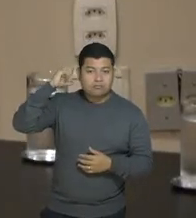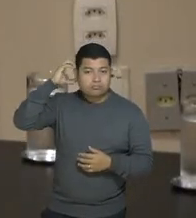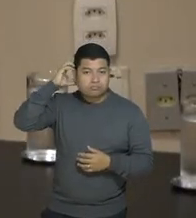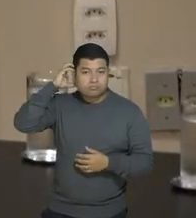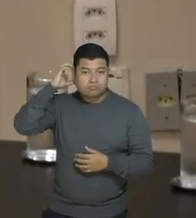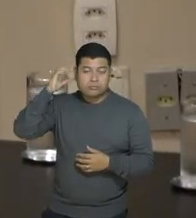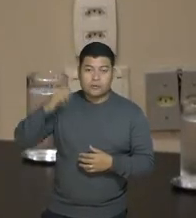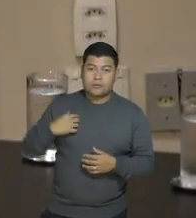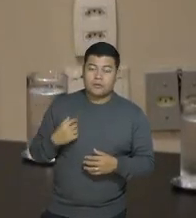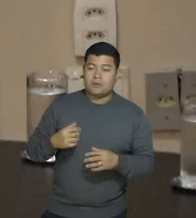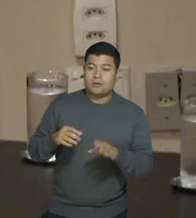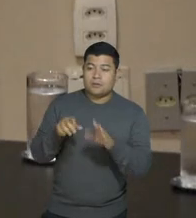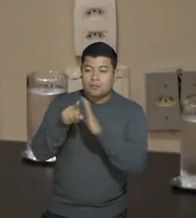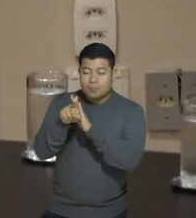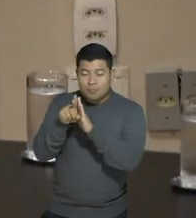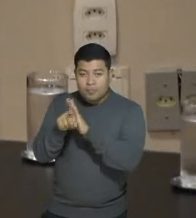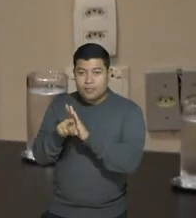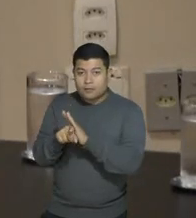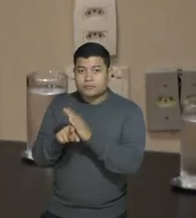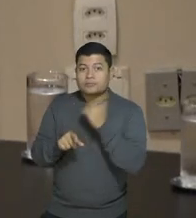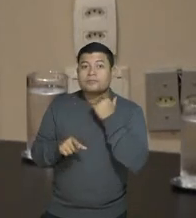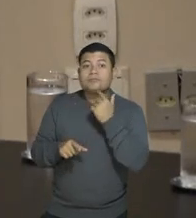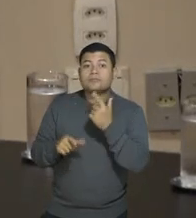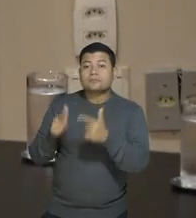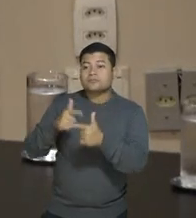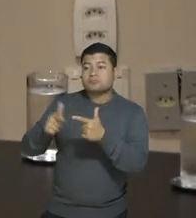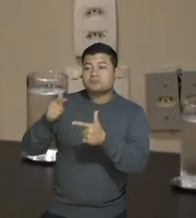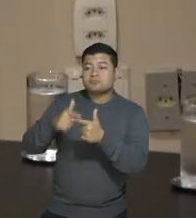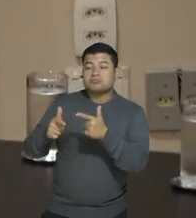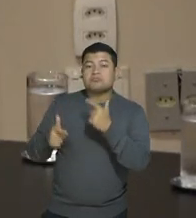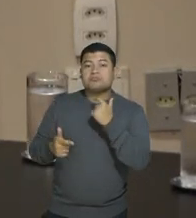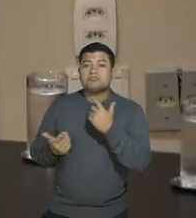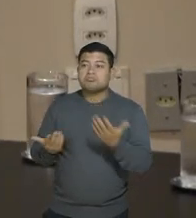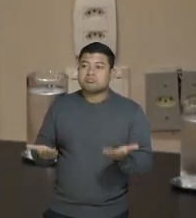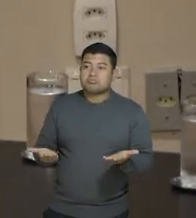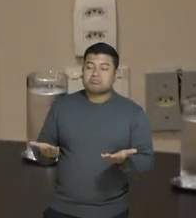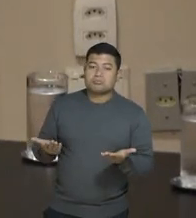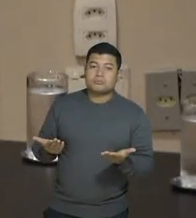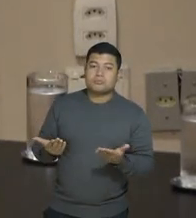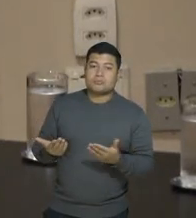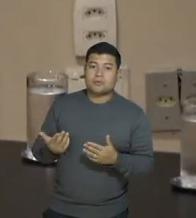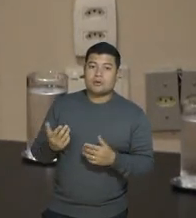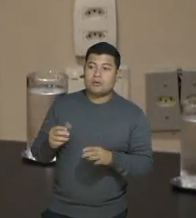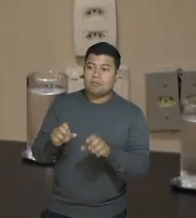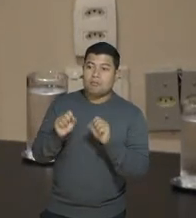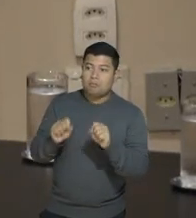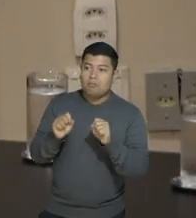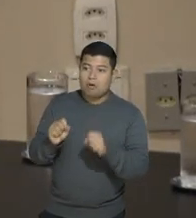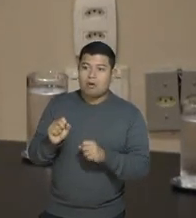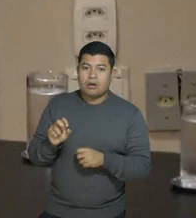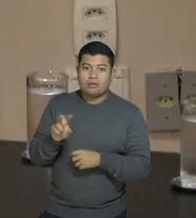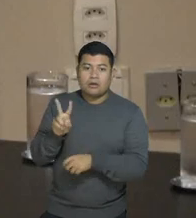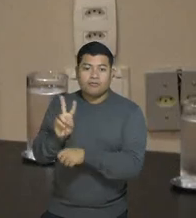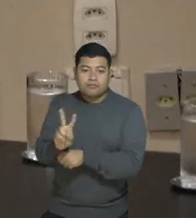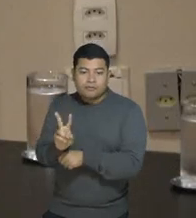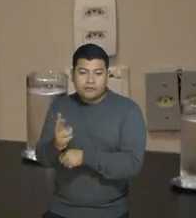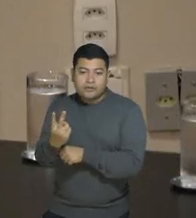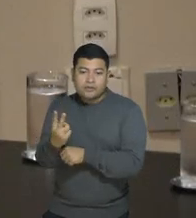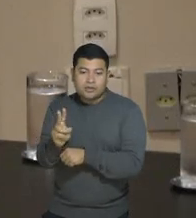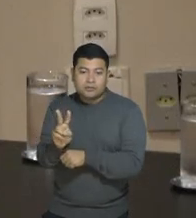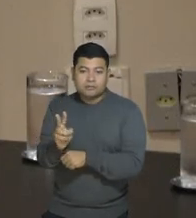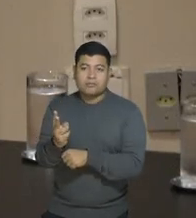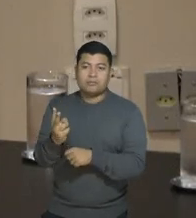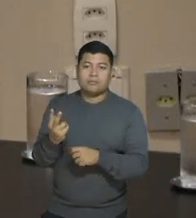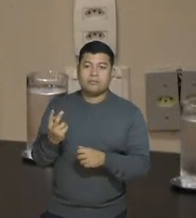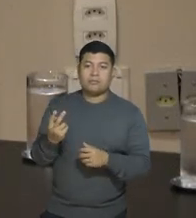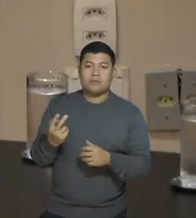visão, verifica problemas de, talvez, uma vitamina, né? uma qualidade de sono. É